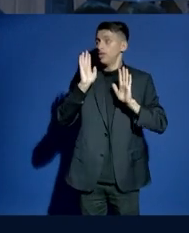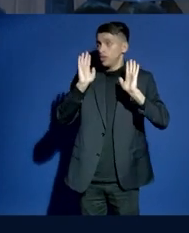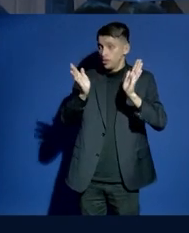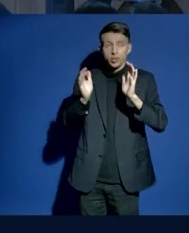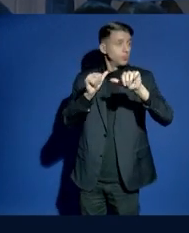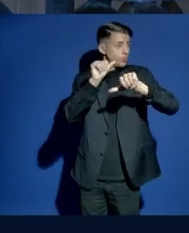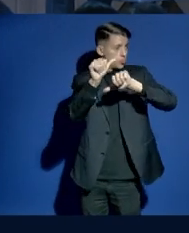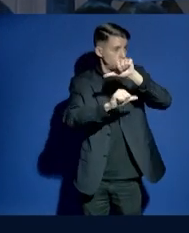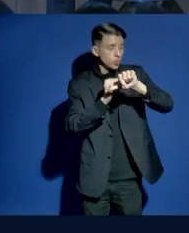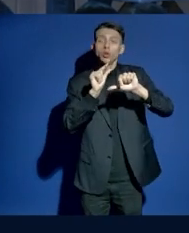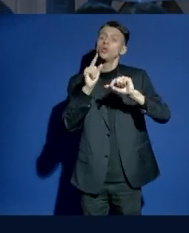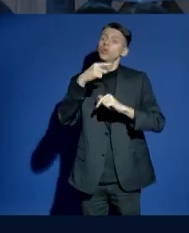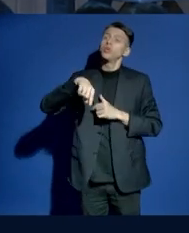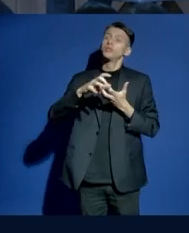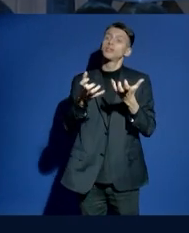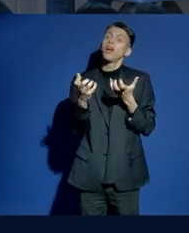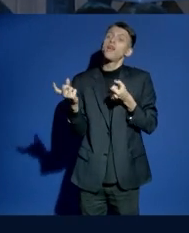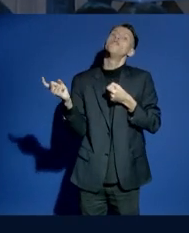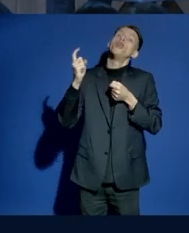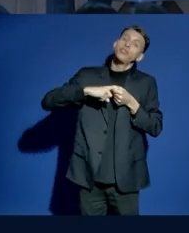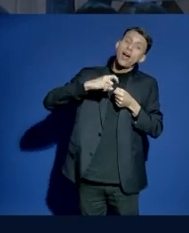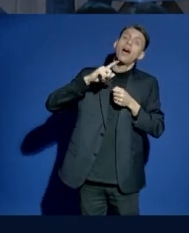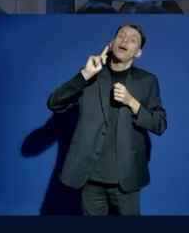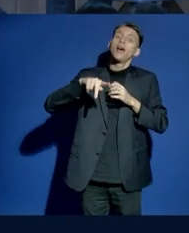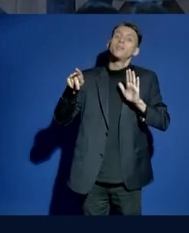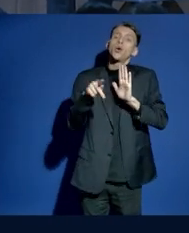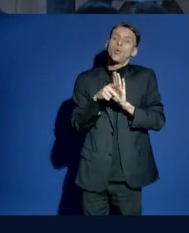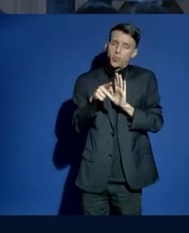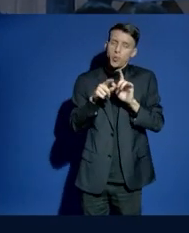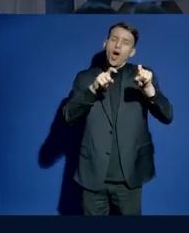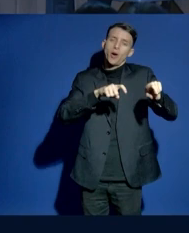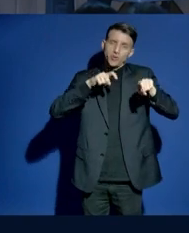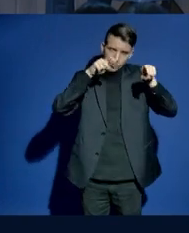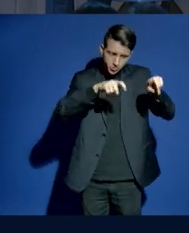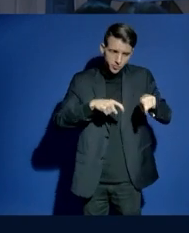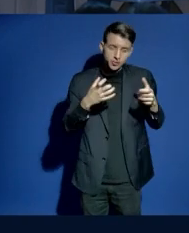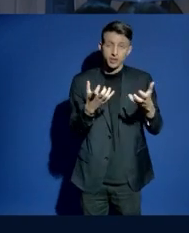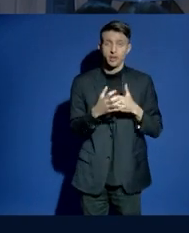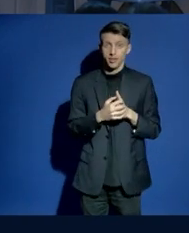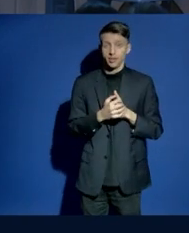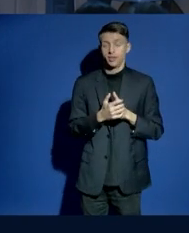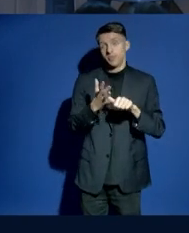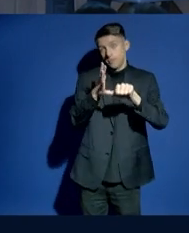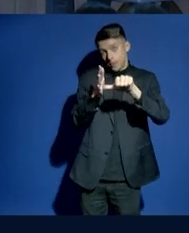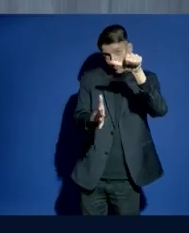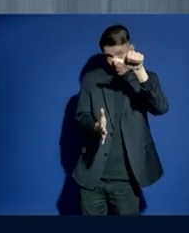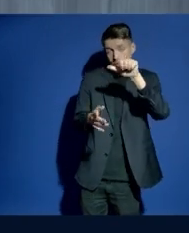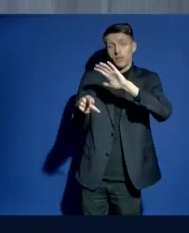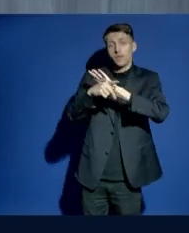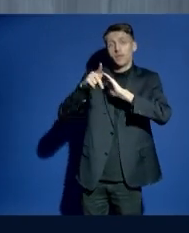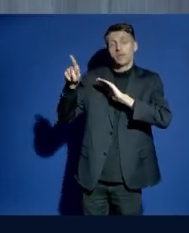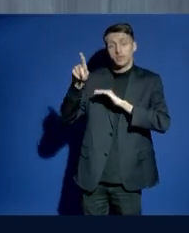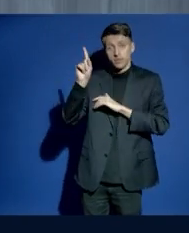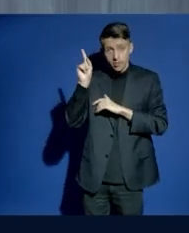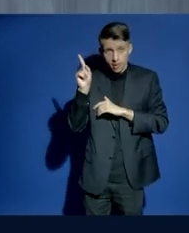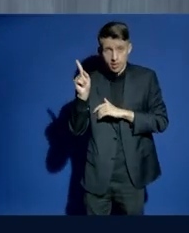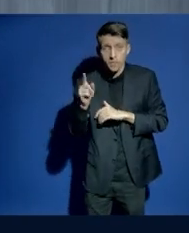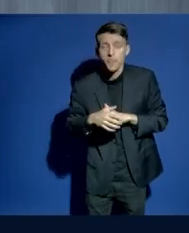um pouco mais para terror a gente quer voltar pra gente nasceu que eu não abro o nosso primeiro projeto é um projeto Mato Grosso